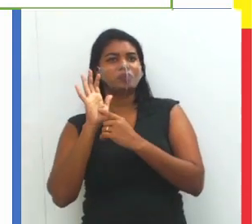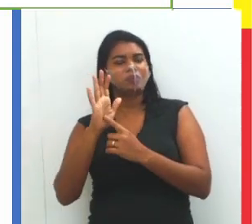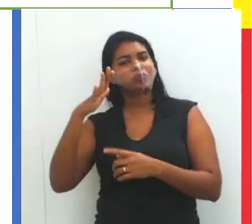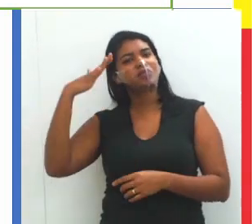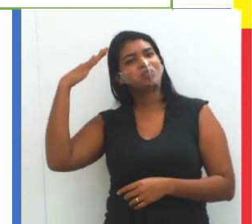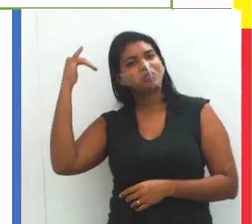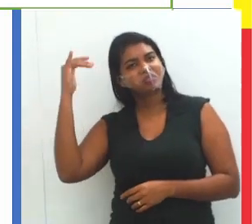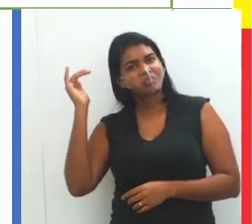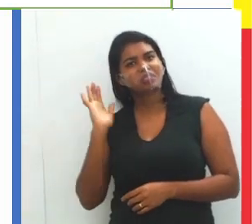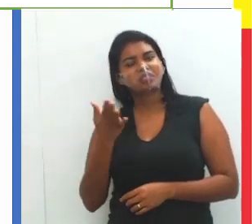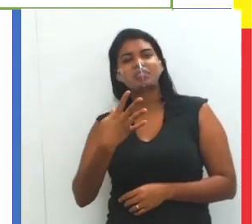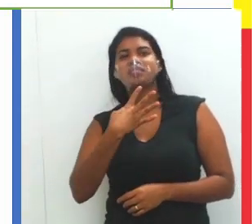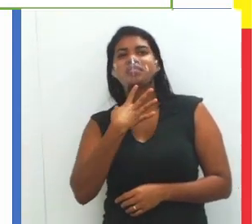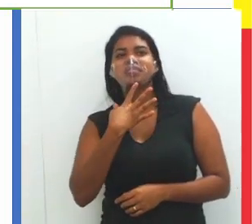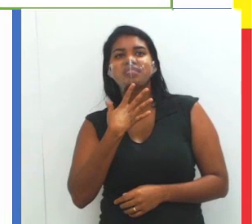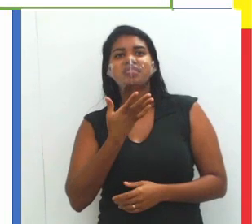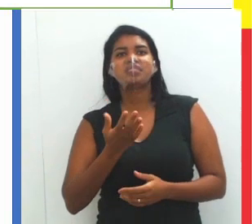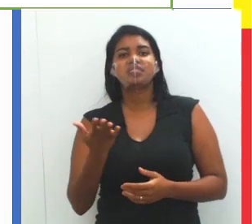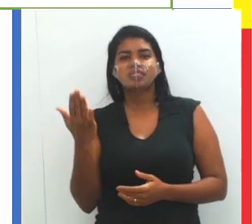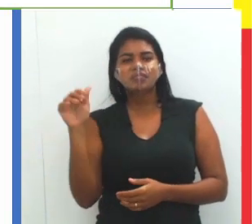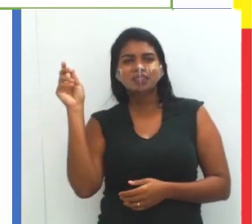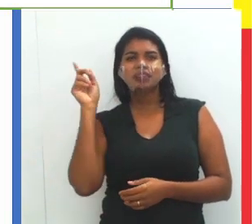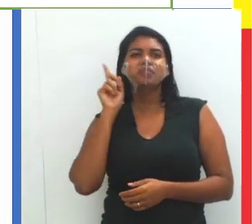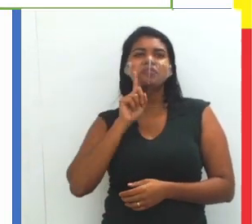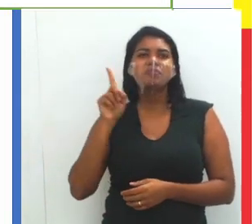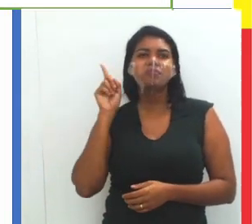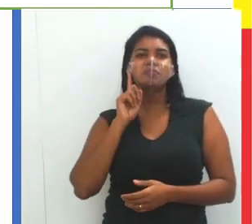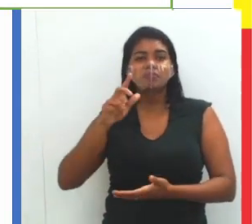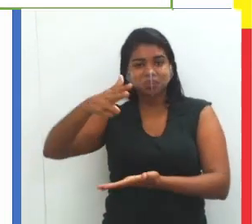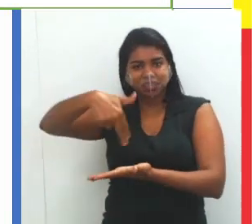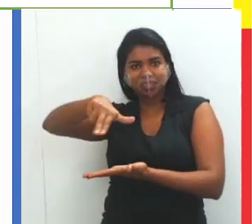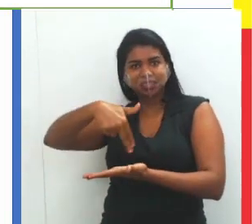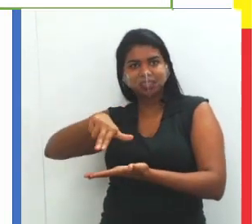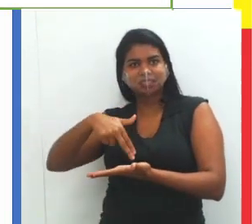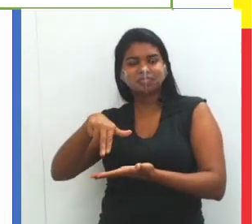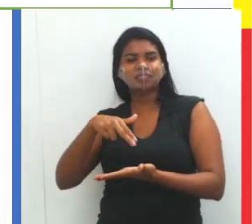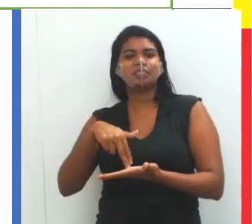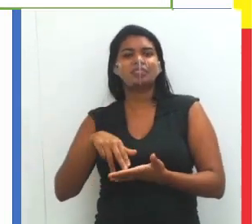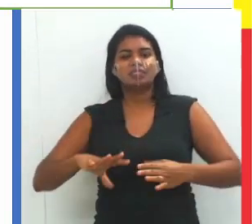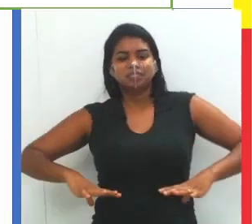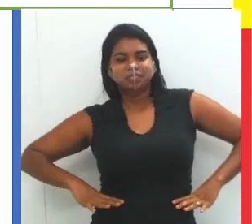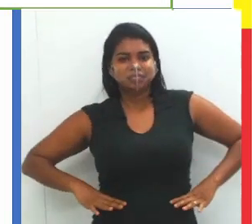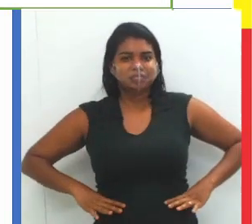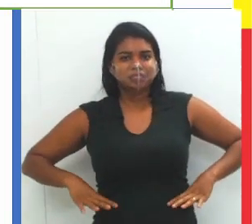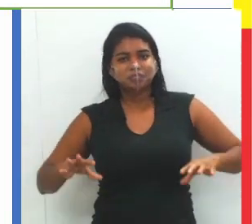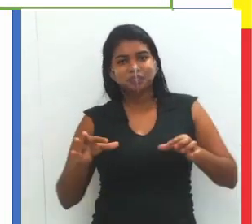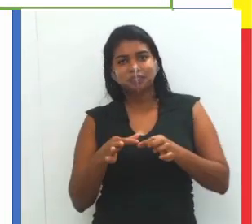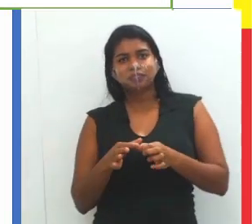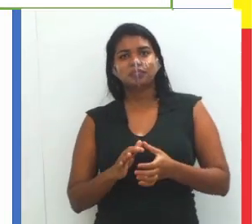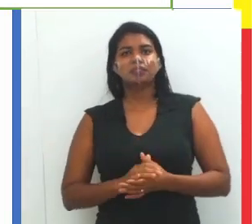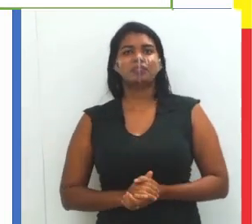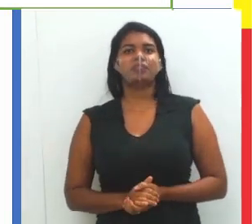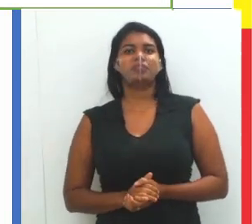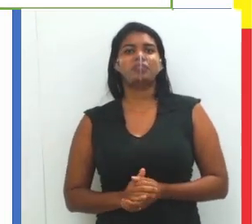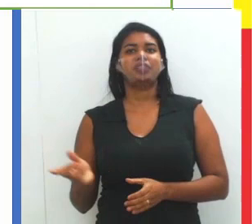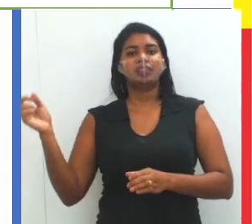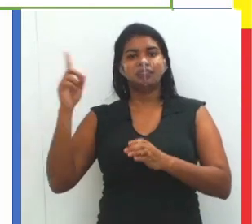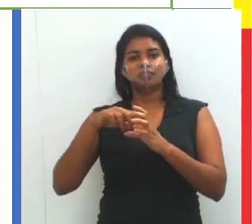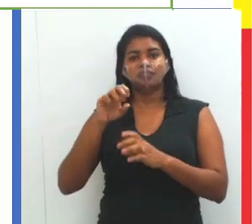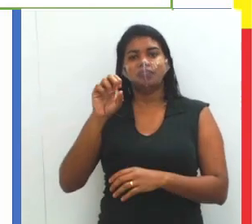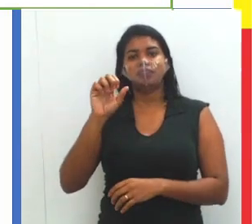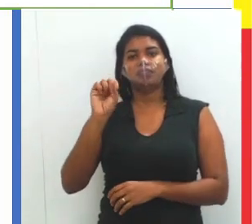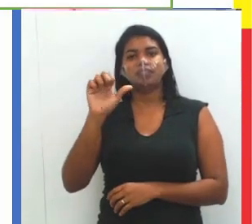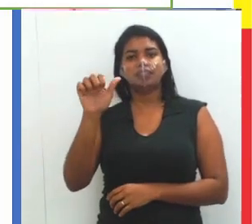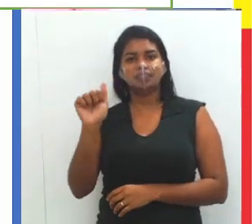os sucessos que a gente já conhece, que é Vem Morena, A Dança da Moda, Cintura Fina e A Volta da